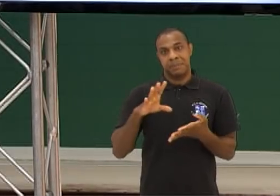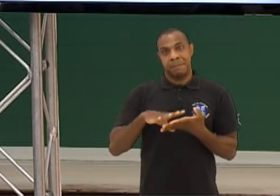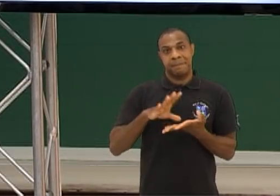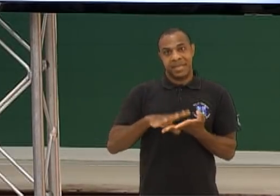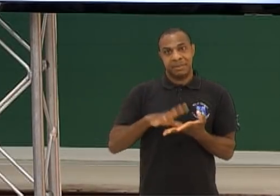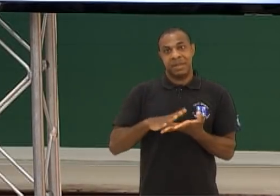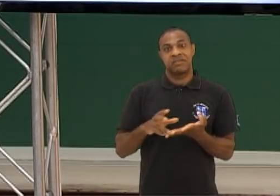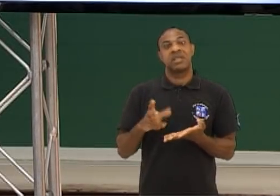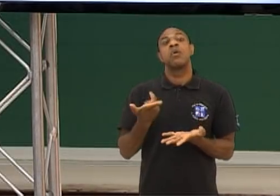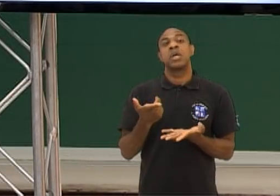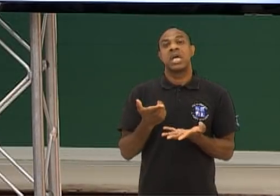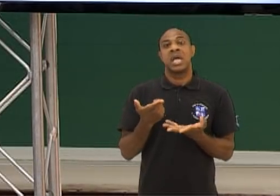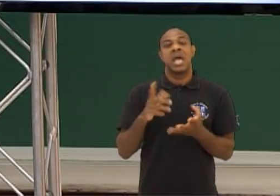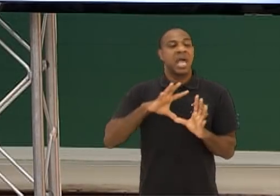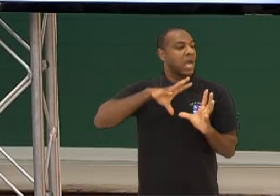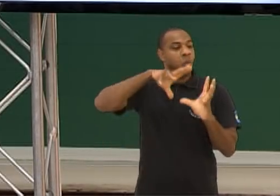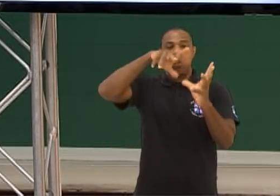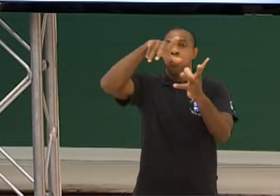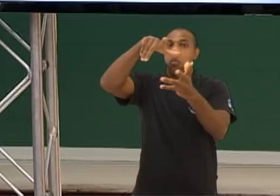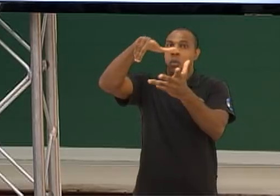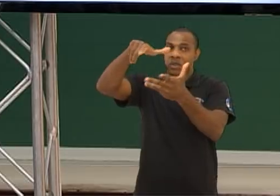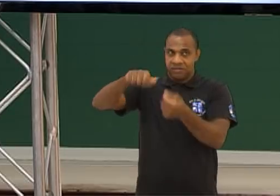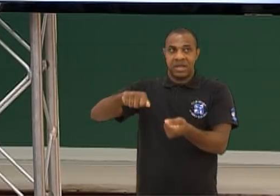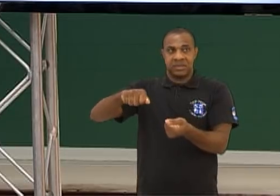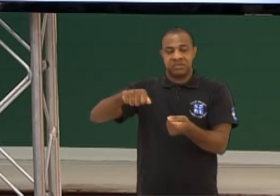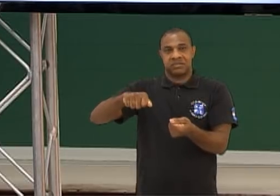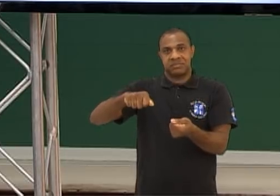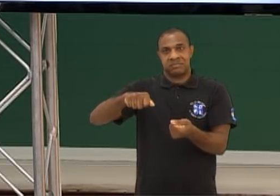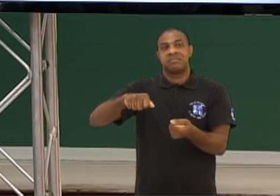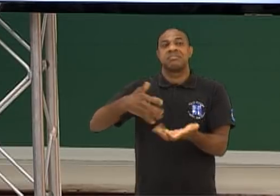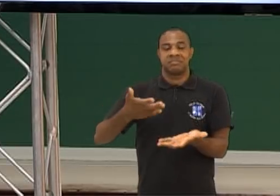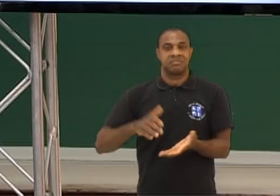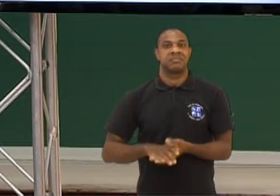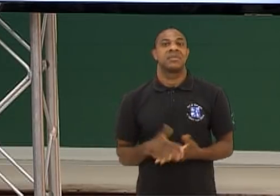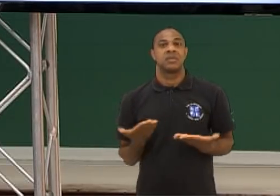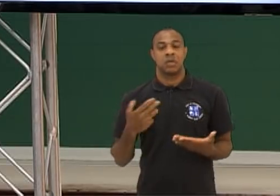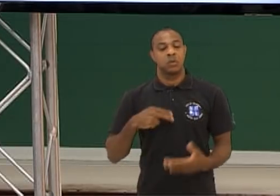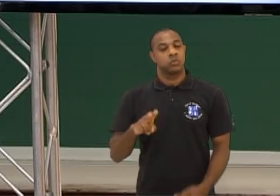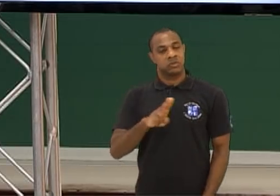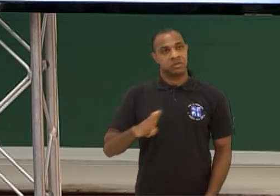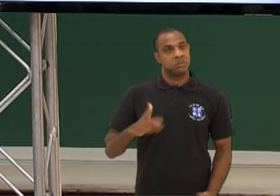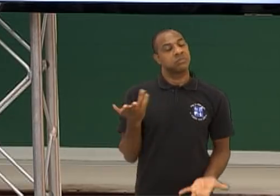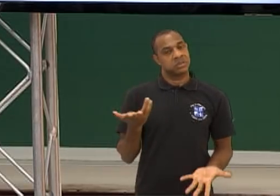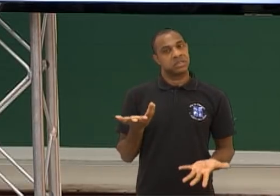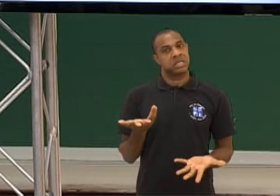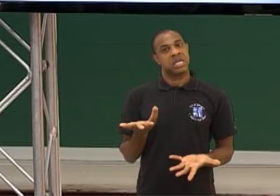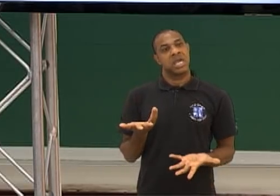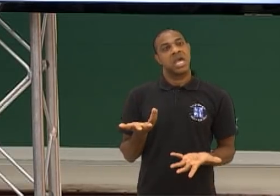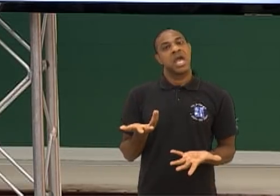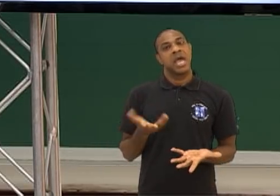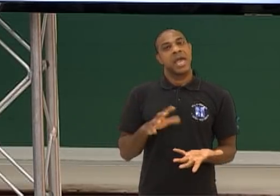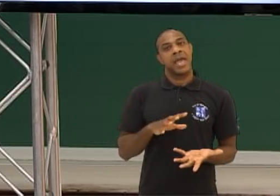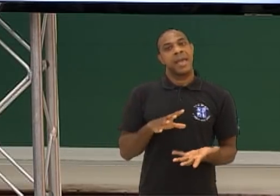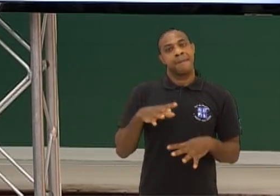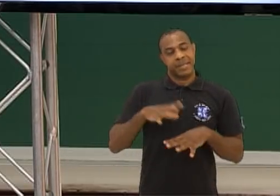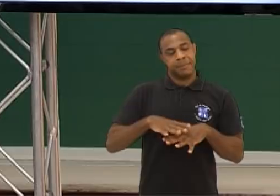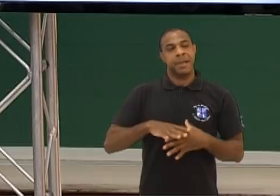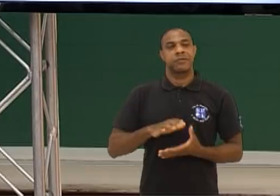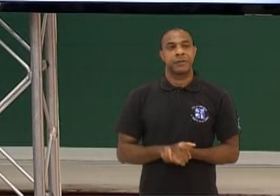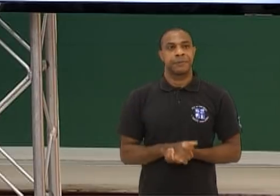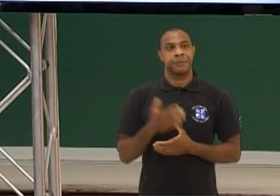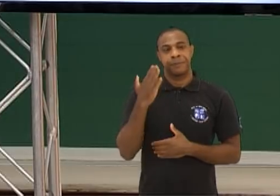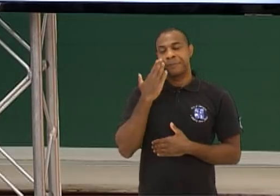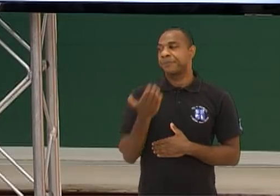Né? Então, por isso que é tão importante entendê-la, a linguagem, né, que nós utilizamos em matemática. Então, tranquilo aí?